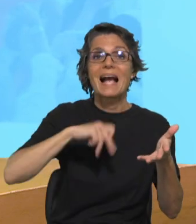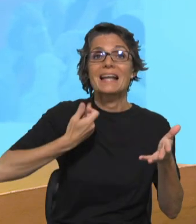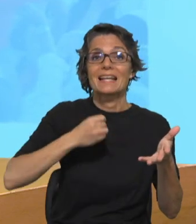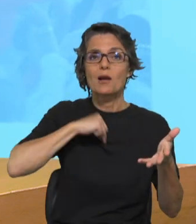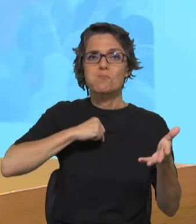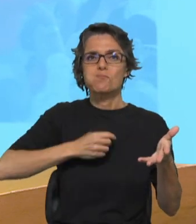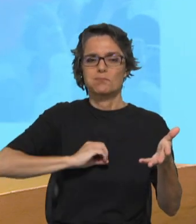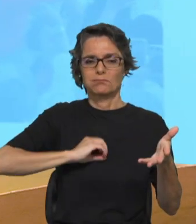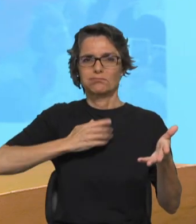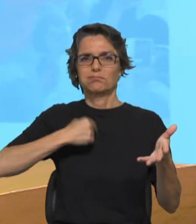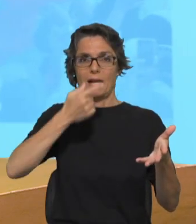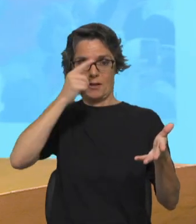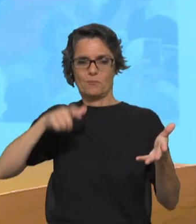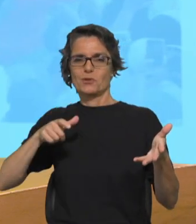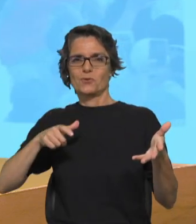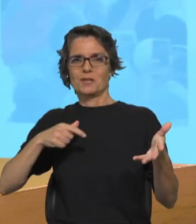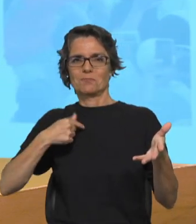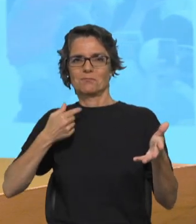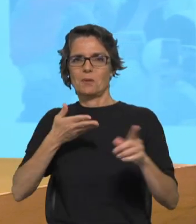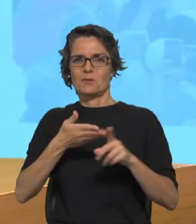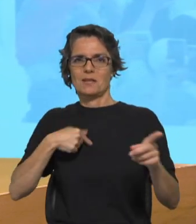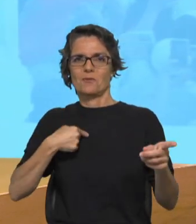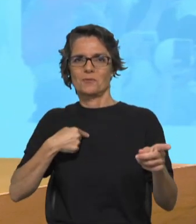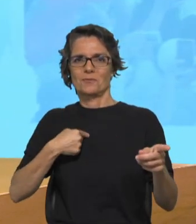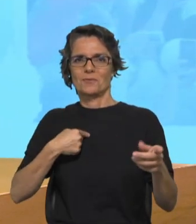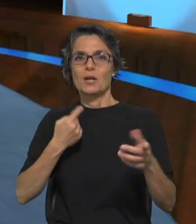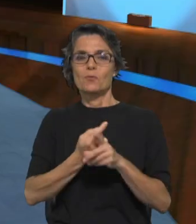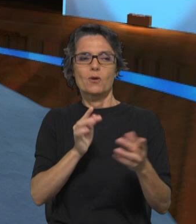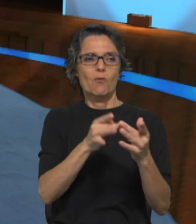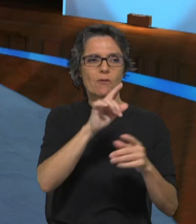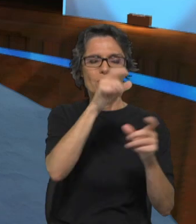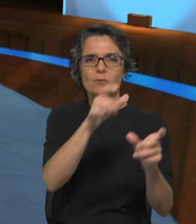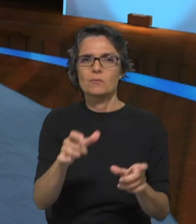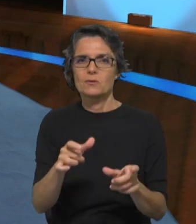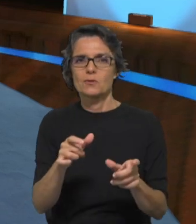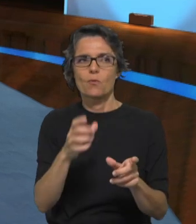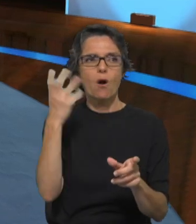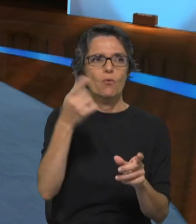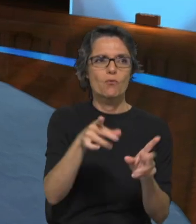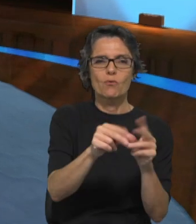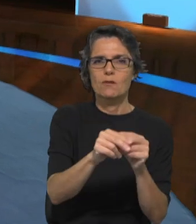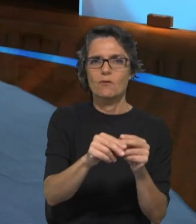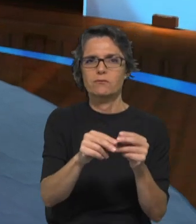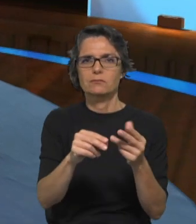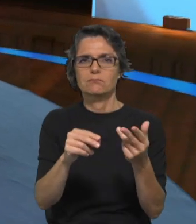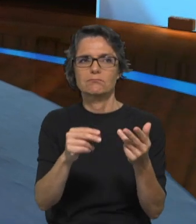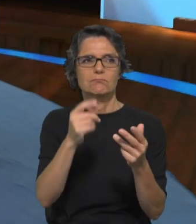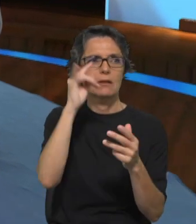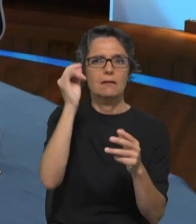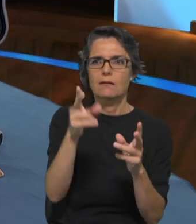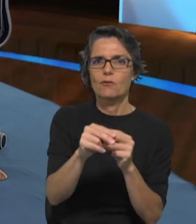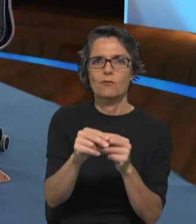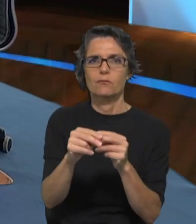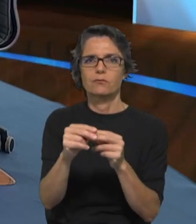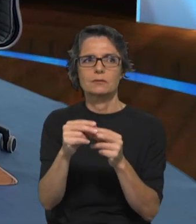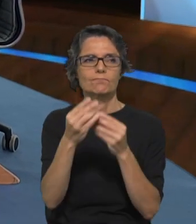muito, é aquele que vai. Porque o contacto com os outros, com novas culturas, com novas ideias, com novos